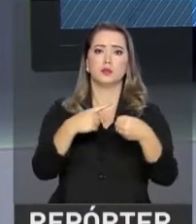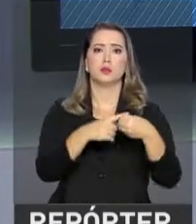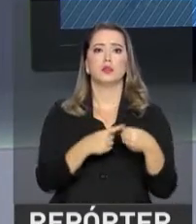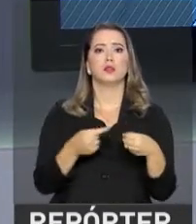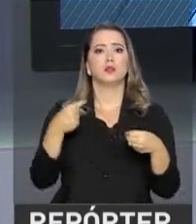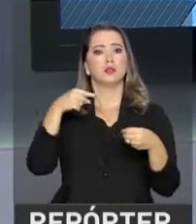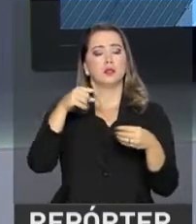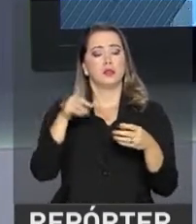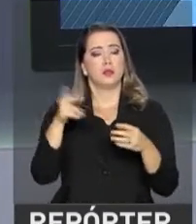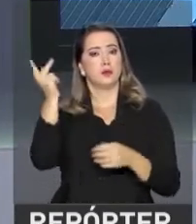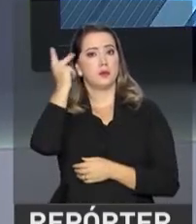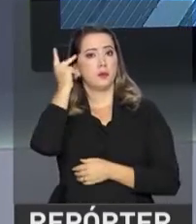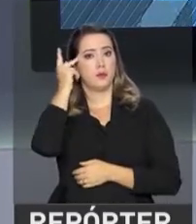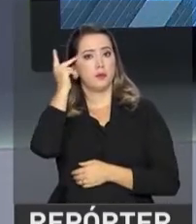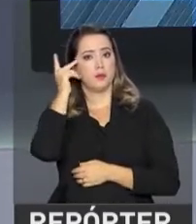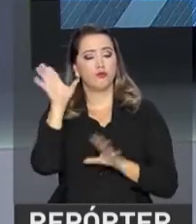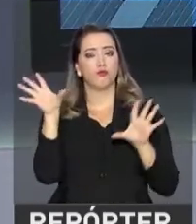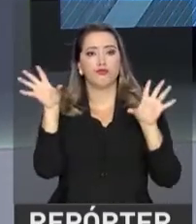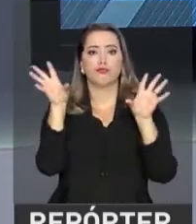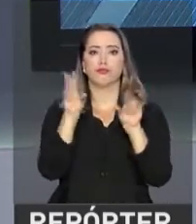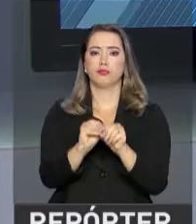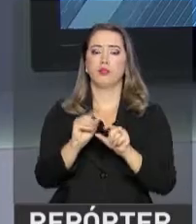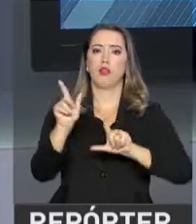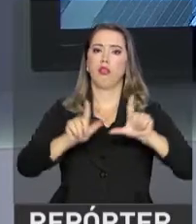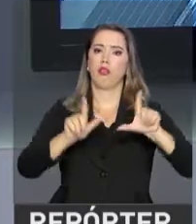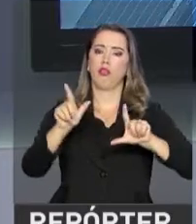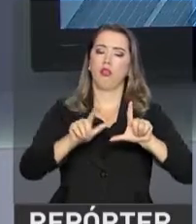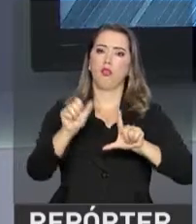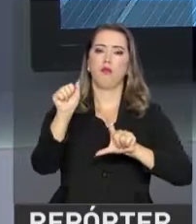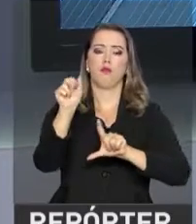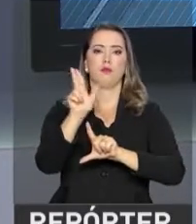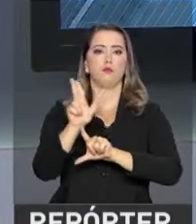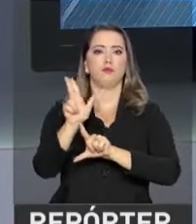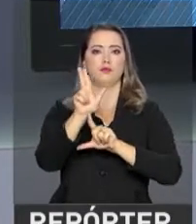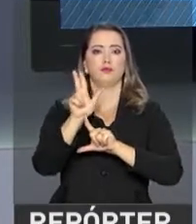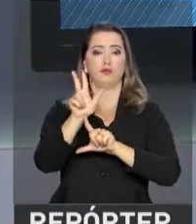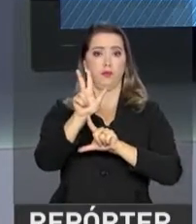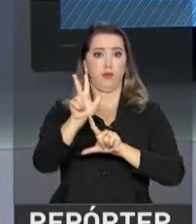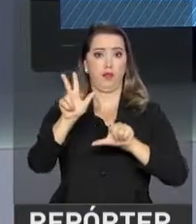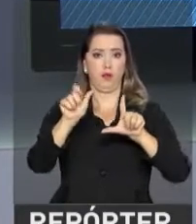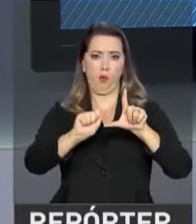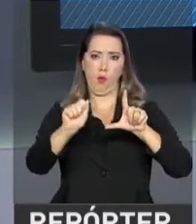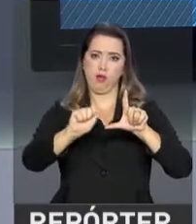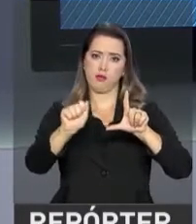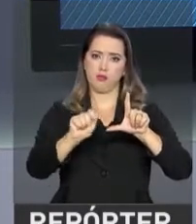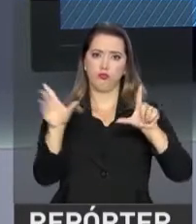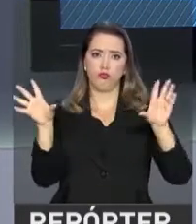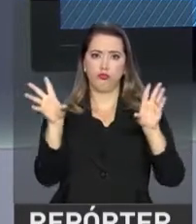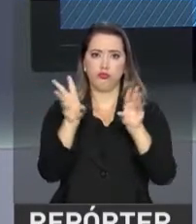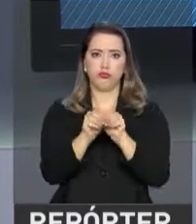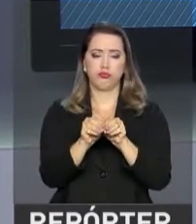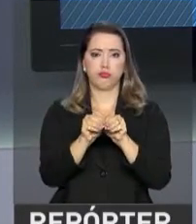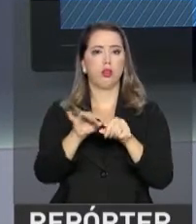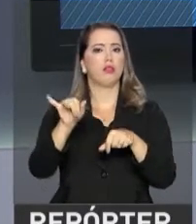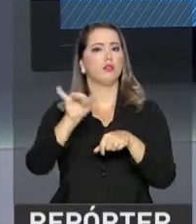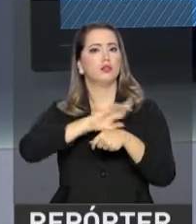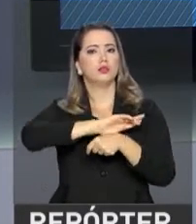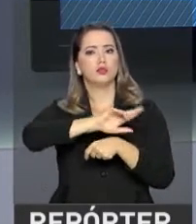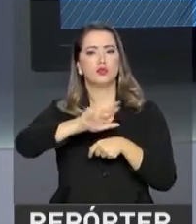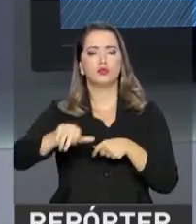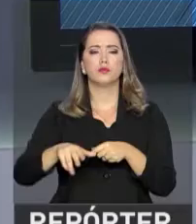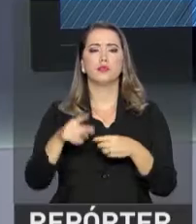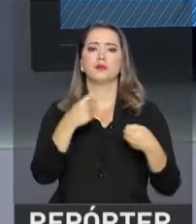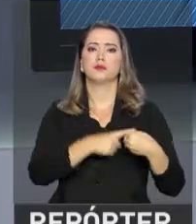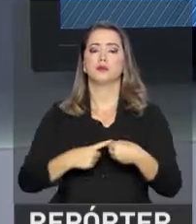estado de são paulo vão desligar amanhã o sinal analógico de televisão entre eles estão campinas e 19 cidades do vale do